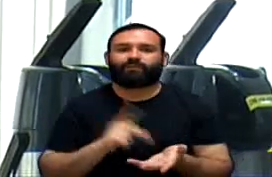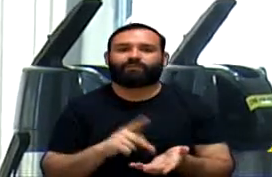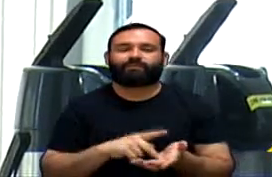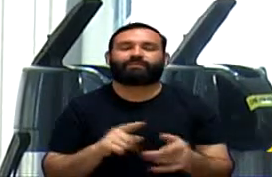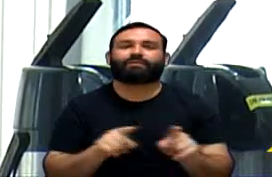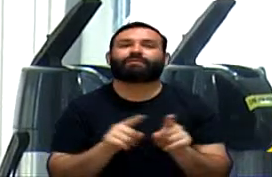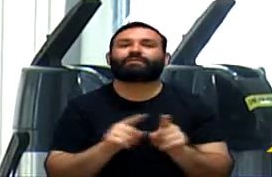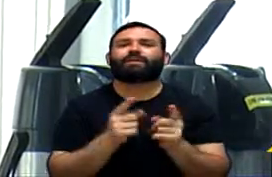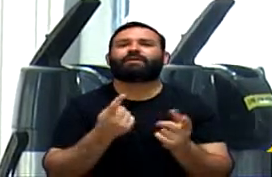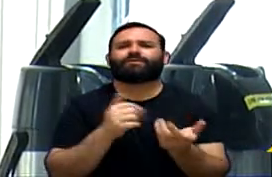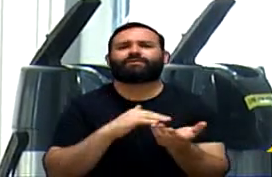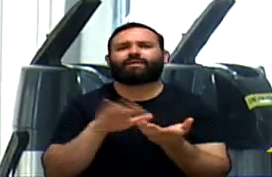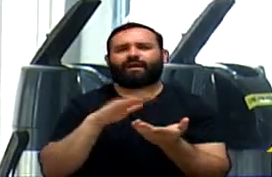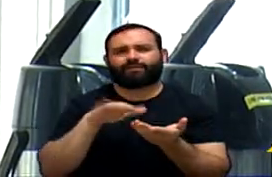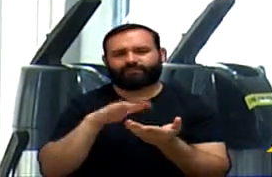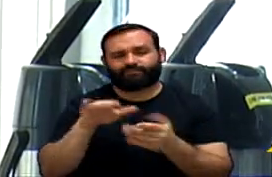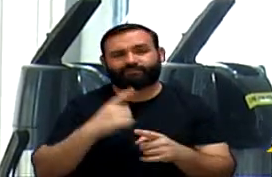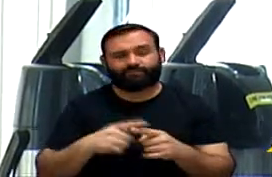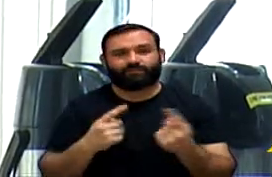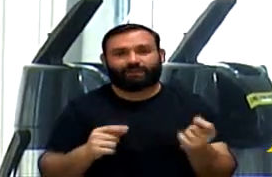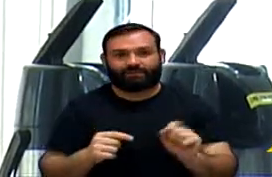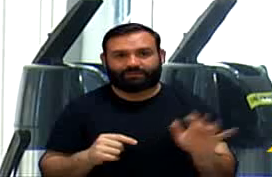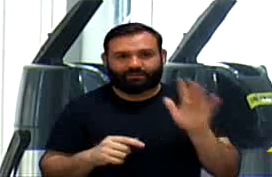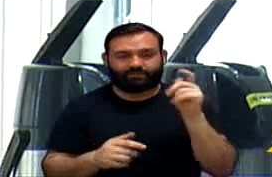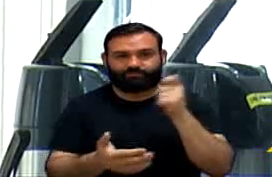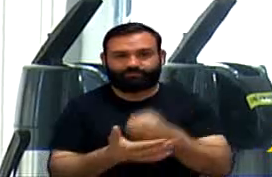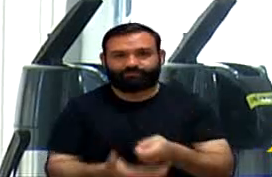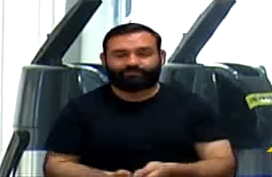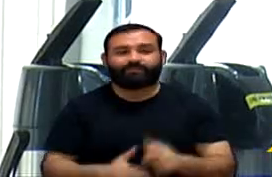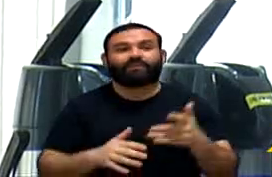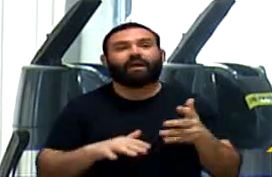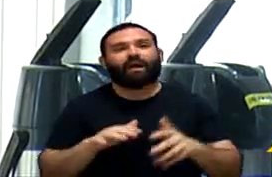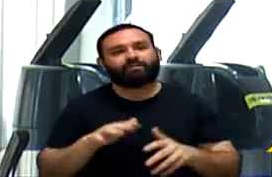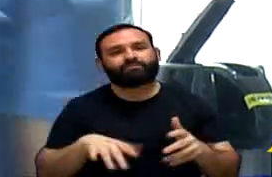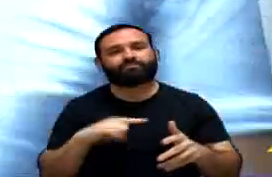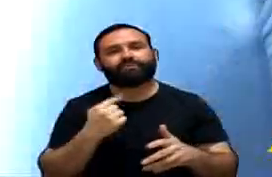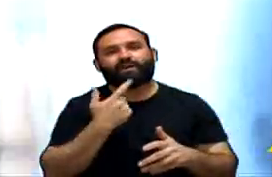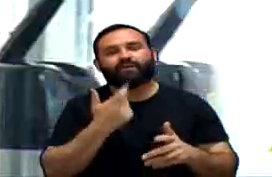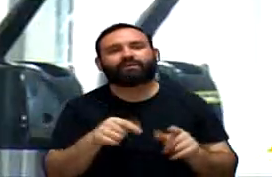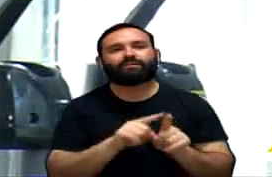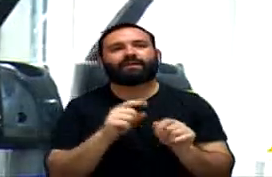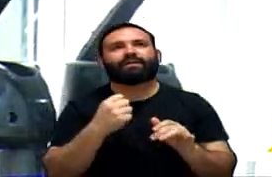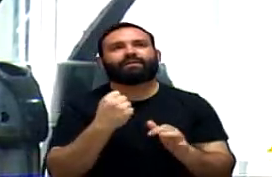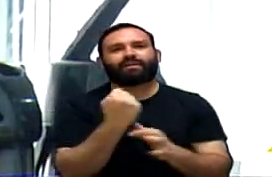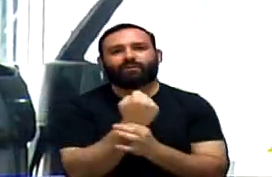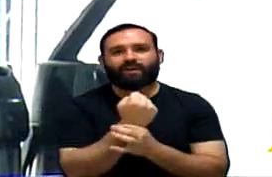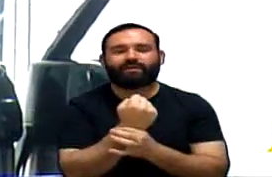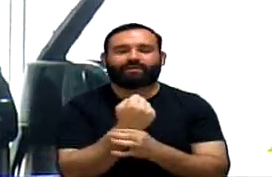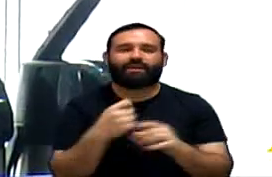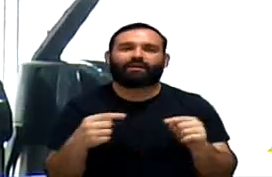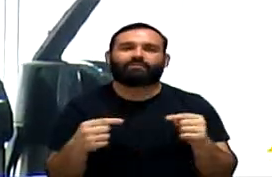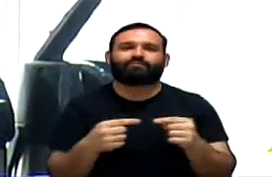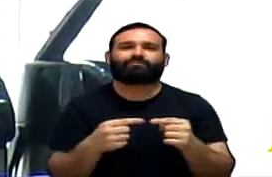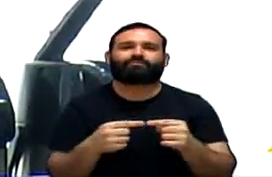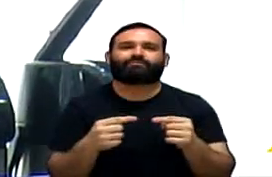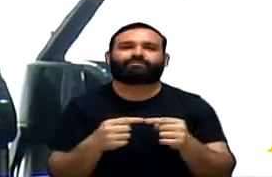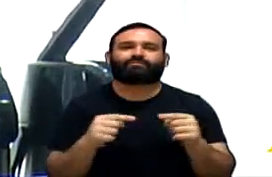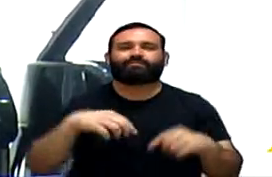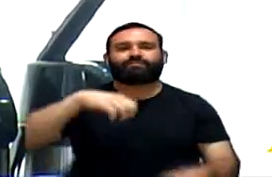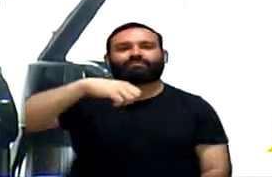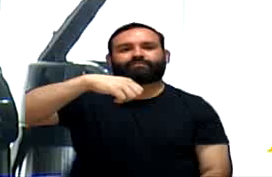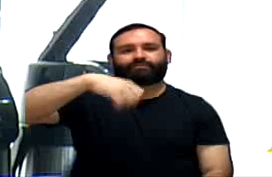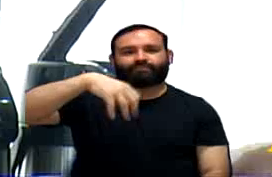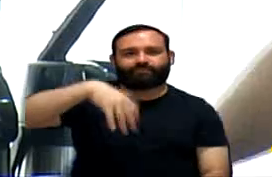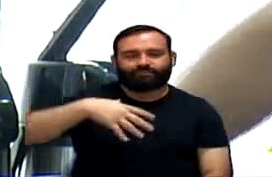daí o gasto né porque tem todo um valor daí quando a gente fala que a segurança ela tá trelada a